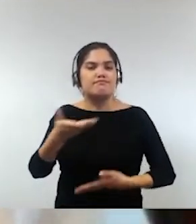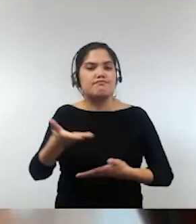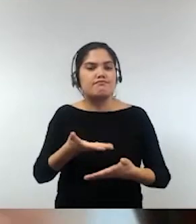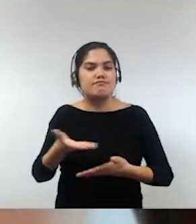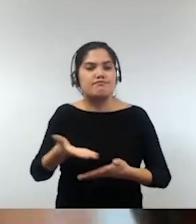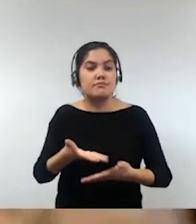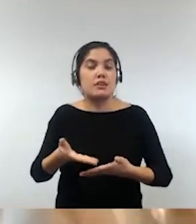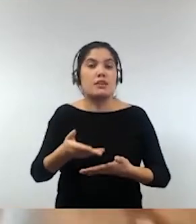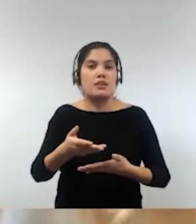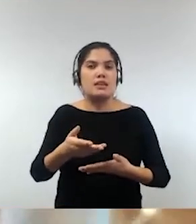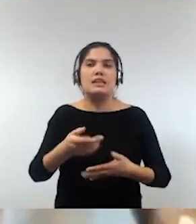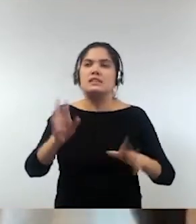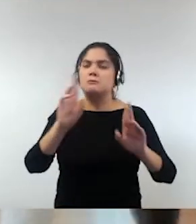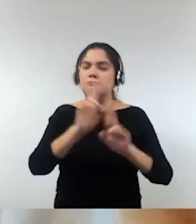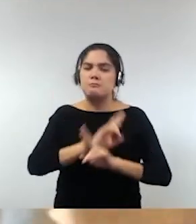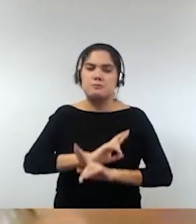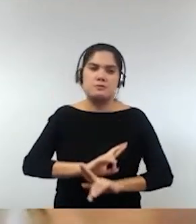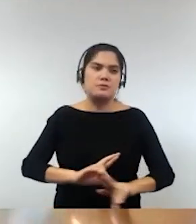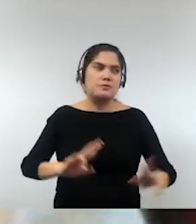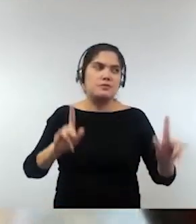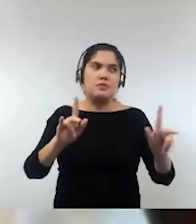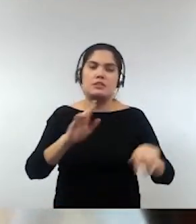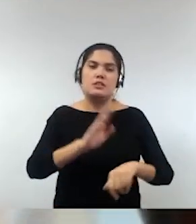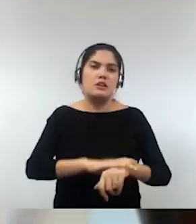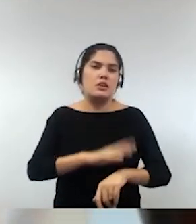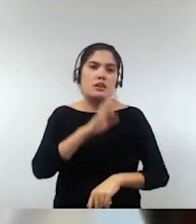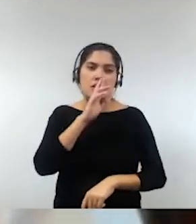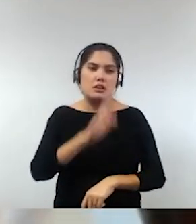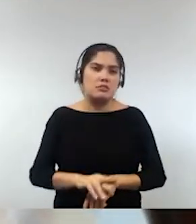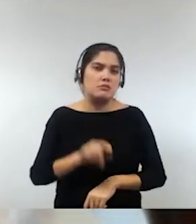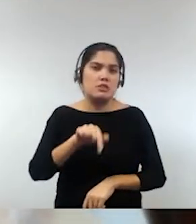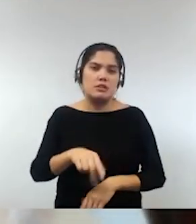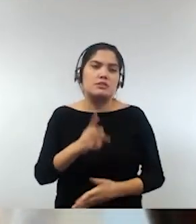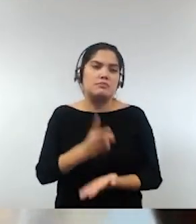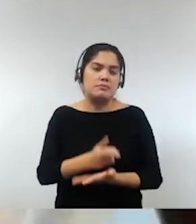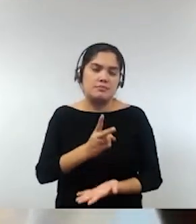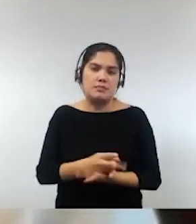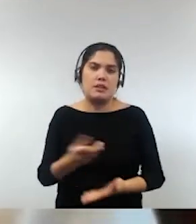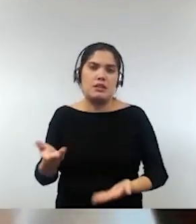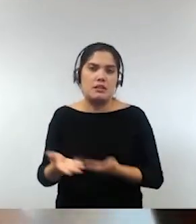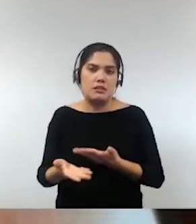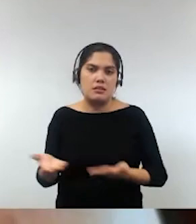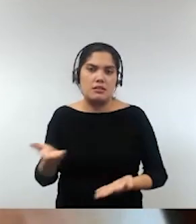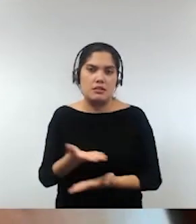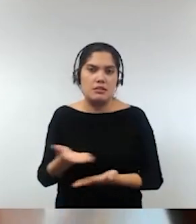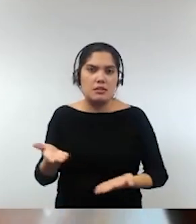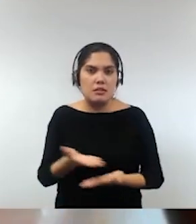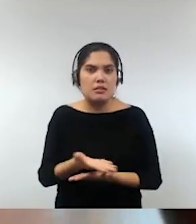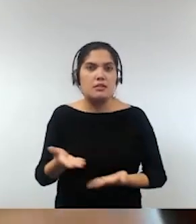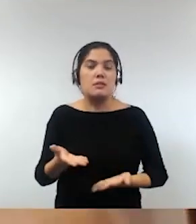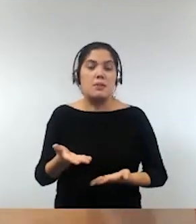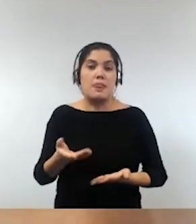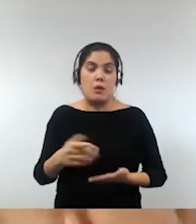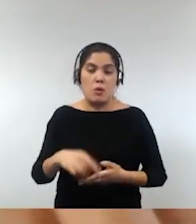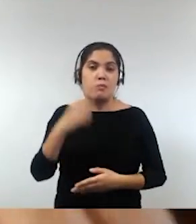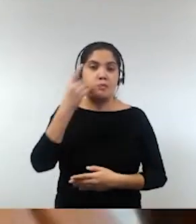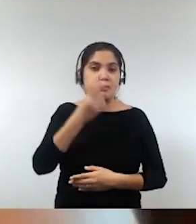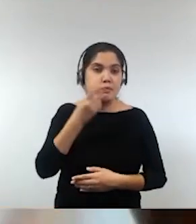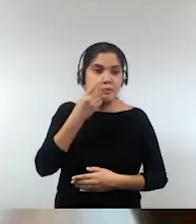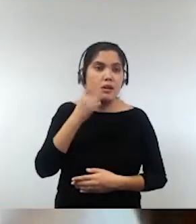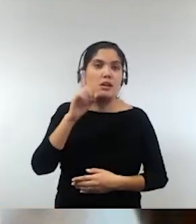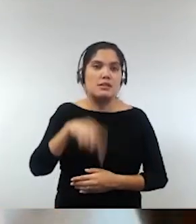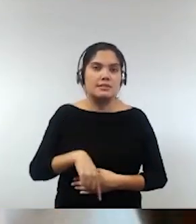mediação faz toda a diferença no resultado daquela mediação. E isso, o advogado, ele é um